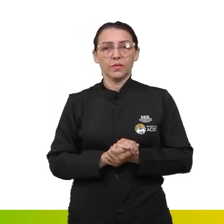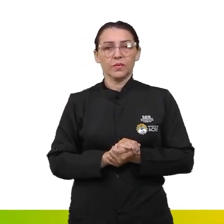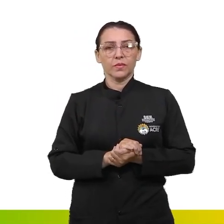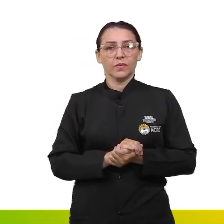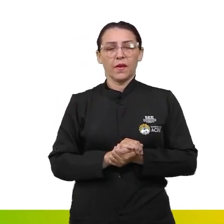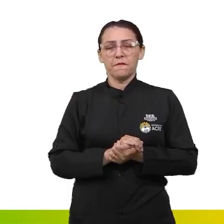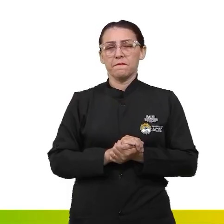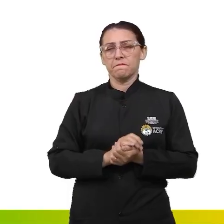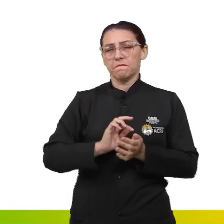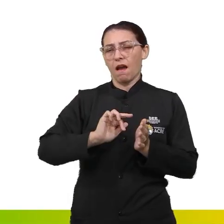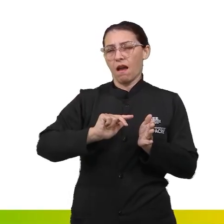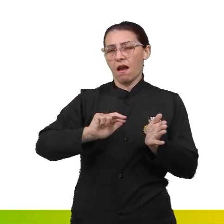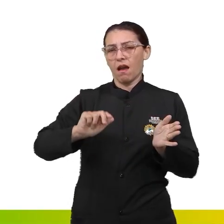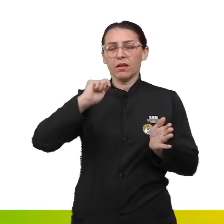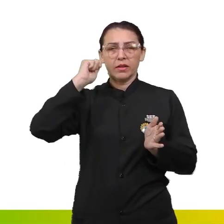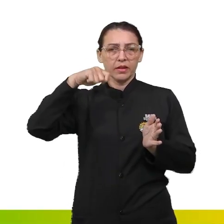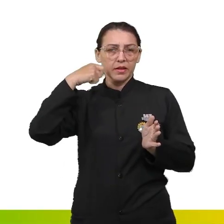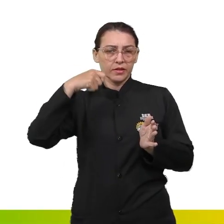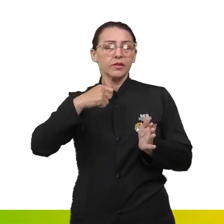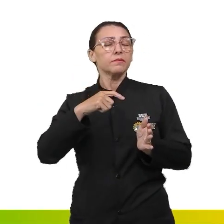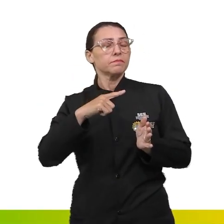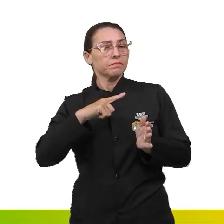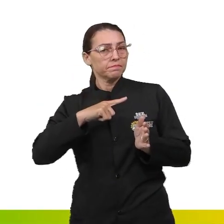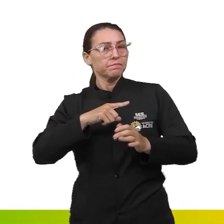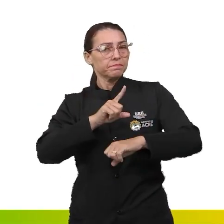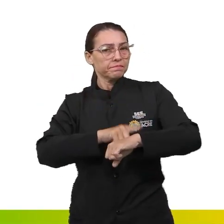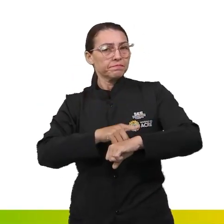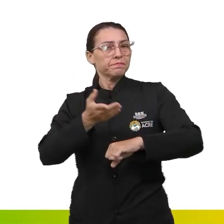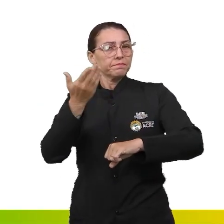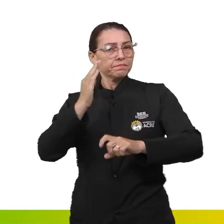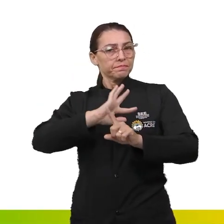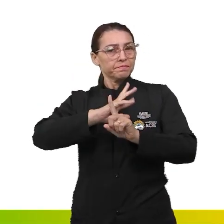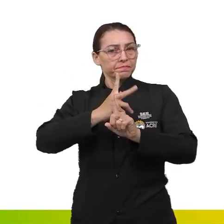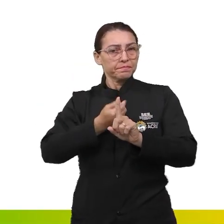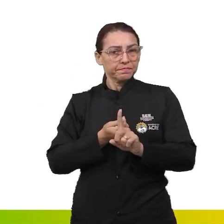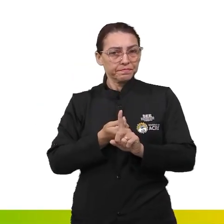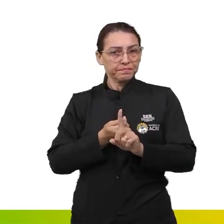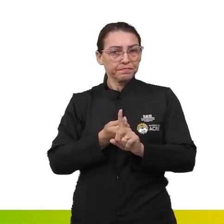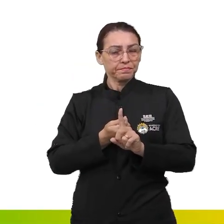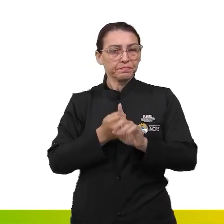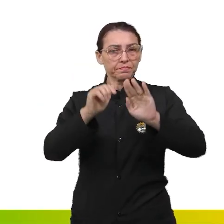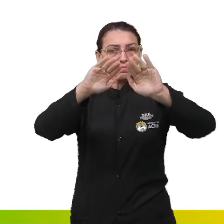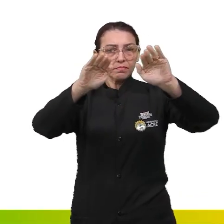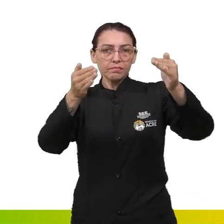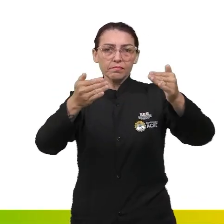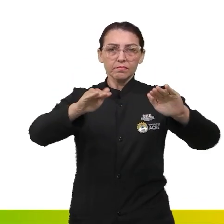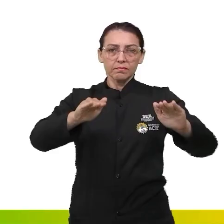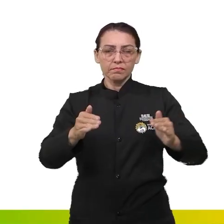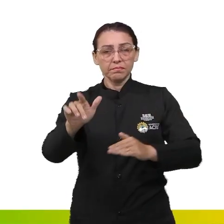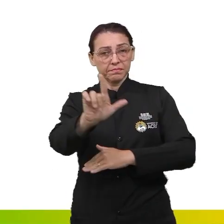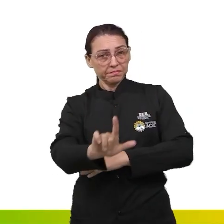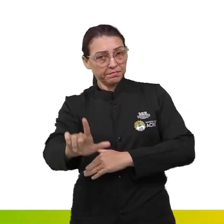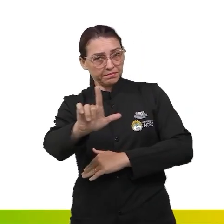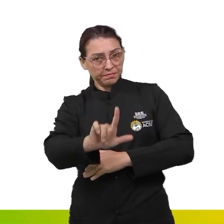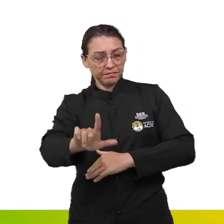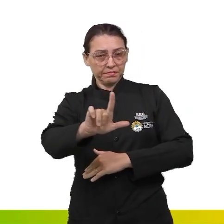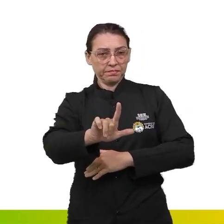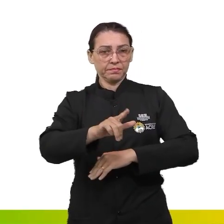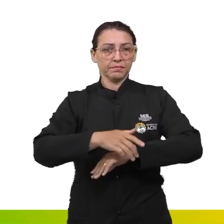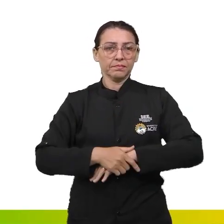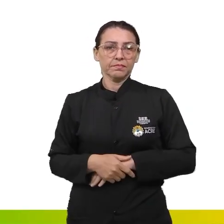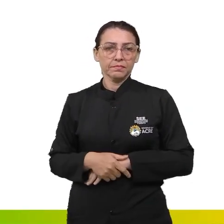enfim, vários artistas aí que se destacaram nas artes e na escultura, na literatura,